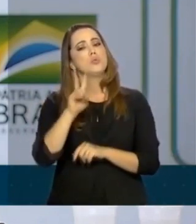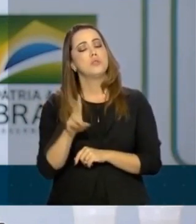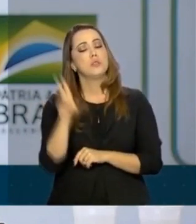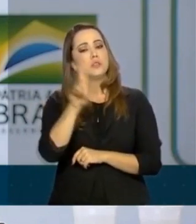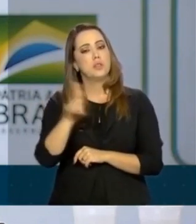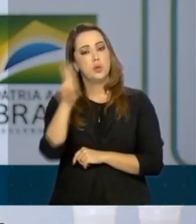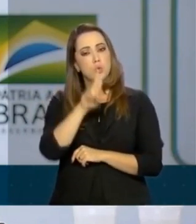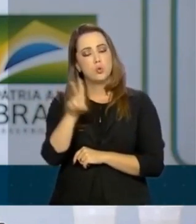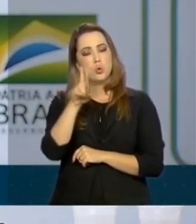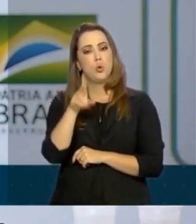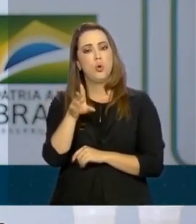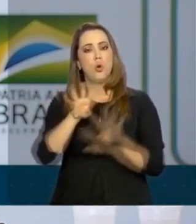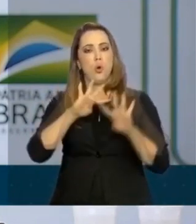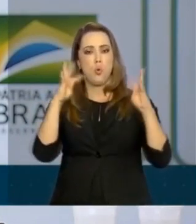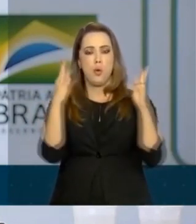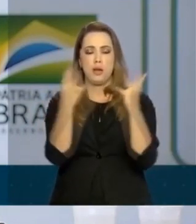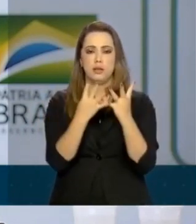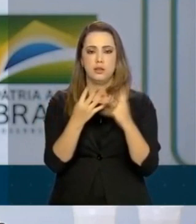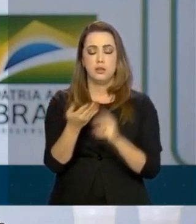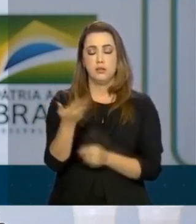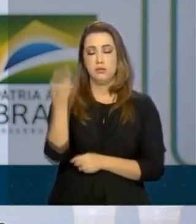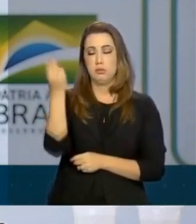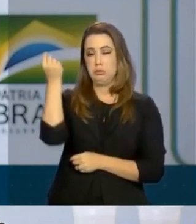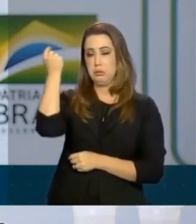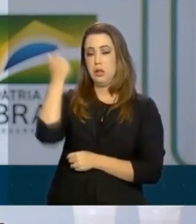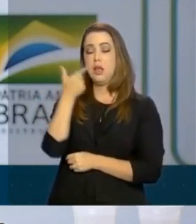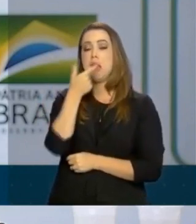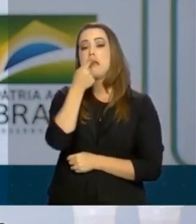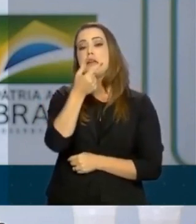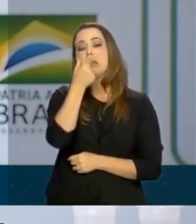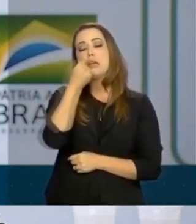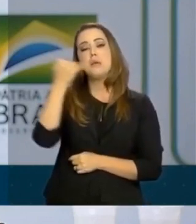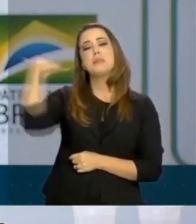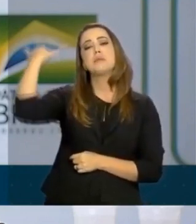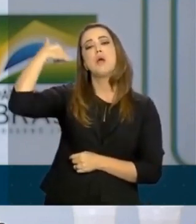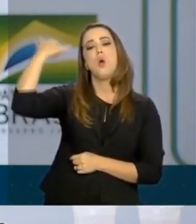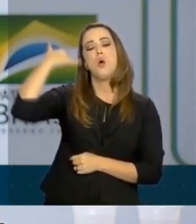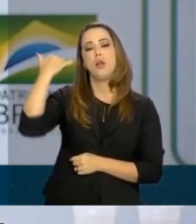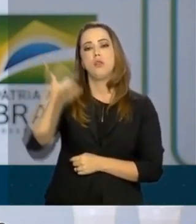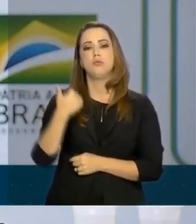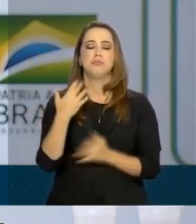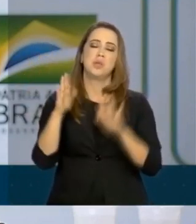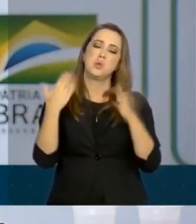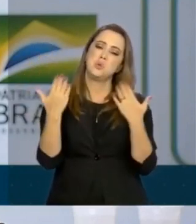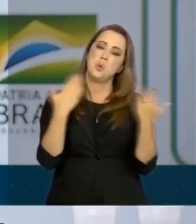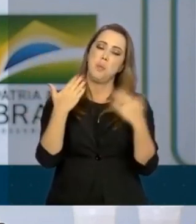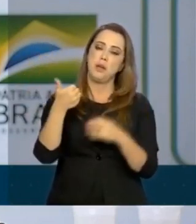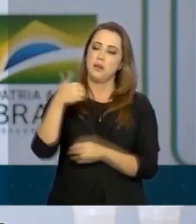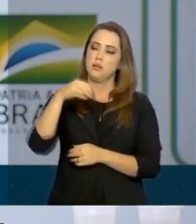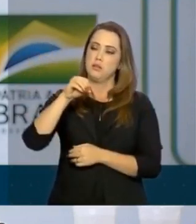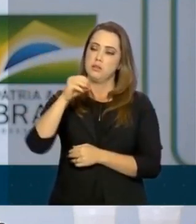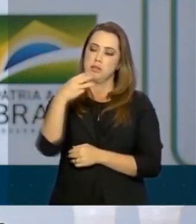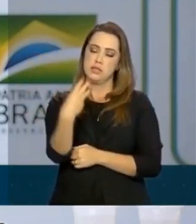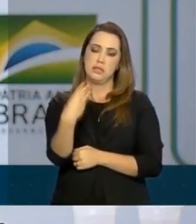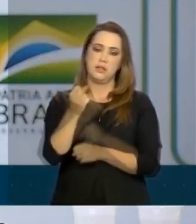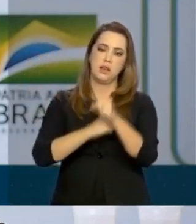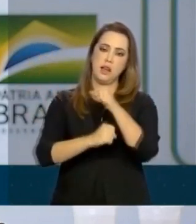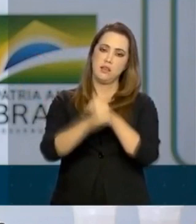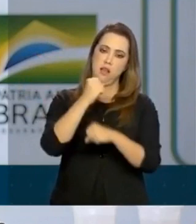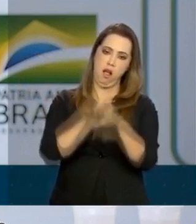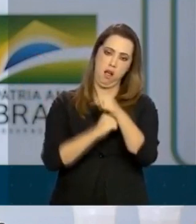da gripe espanhola, há exatamente 103 anos atrás. Então, é